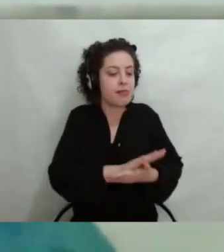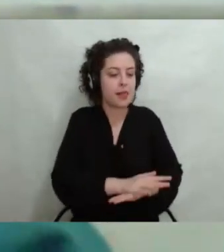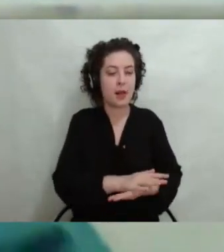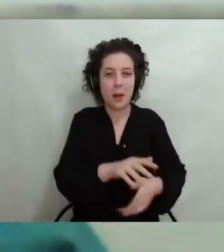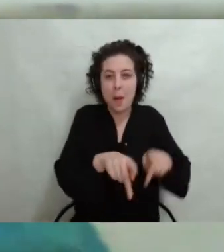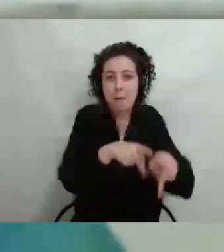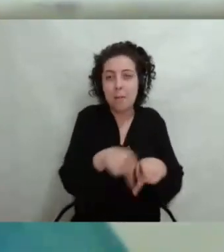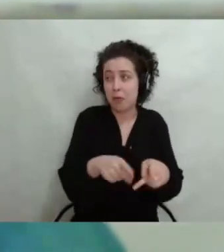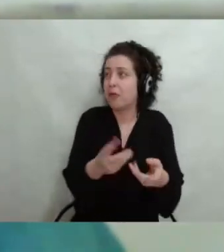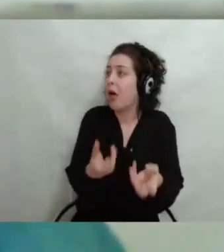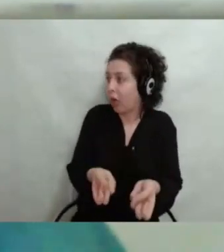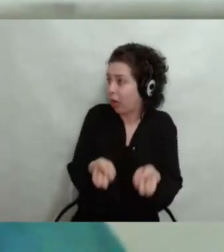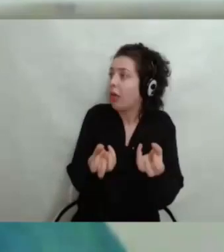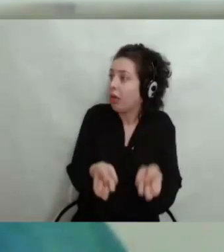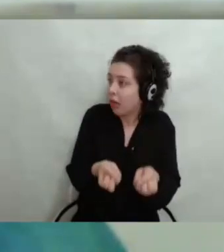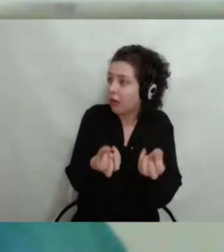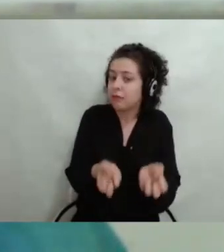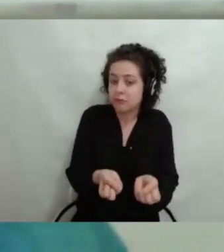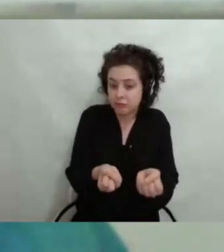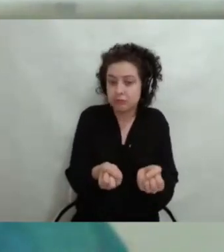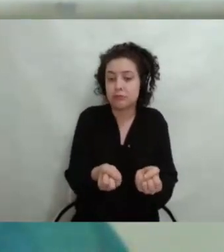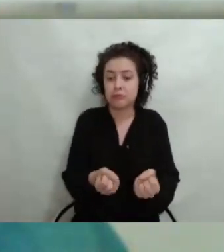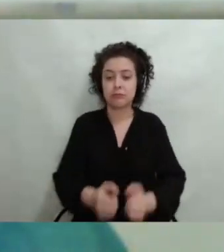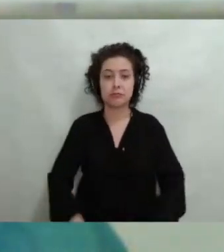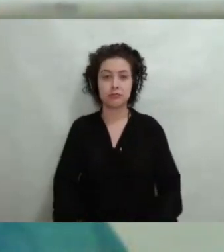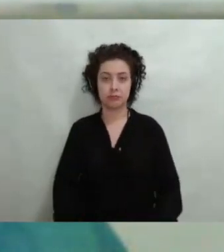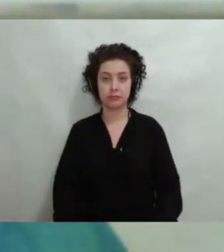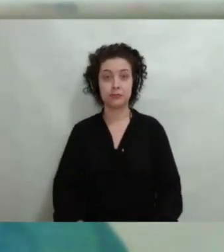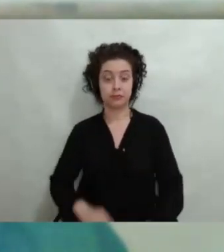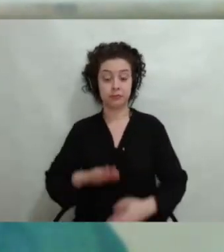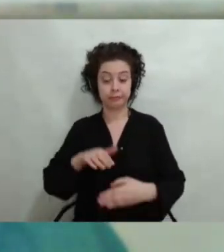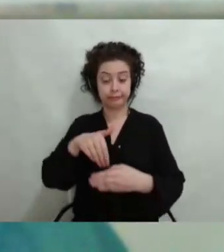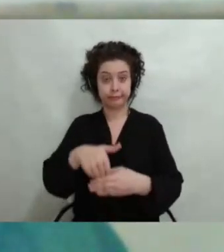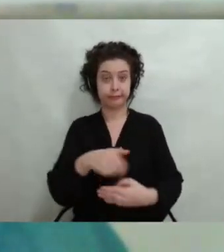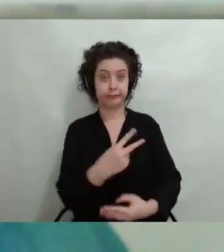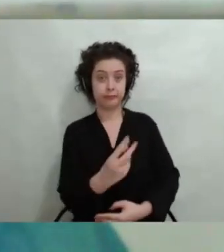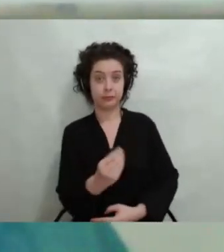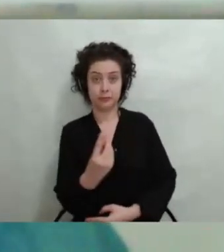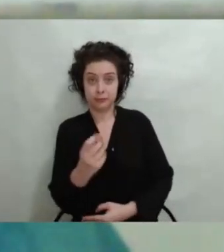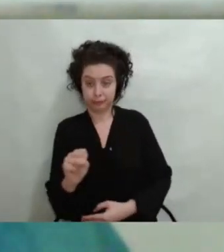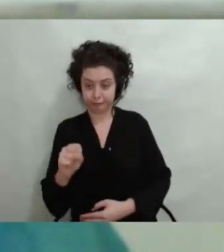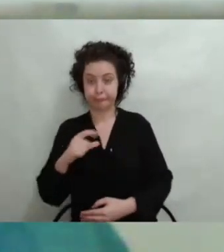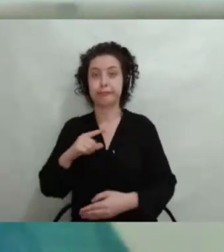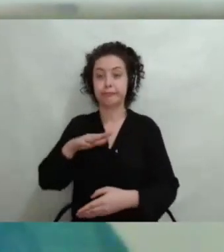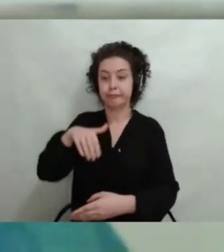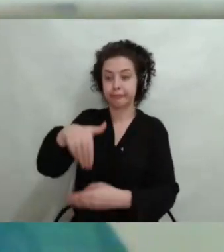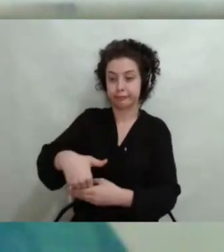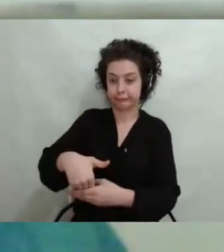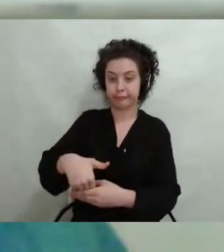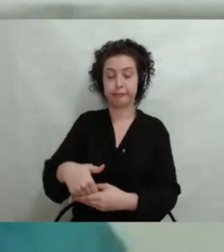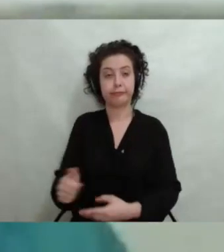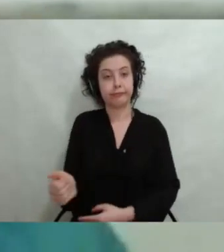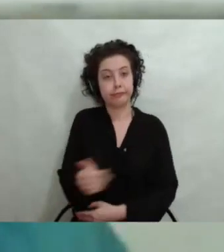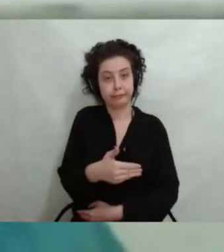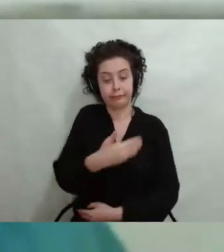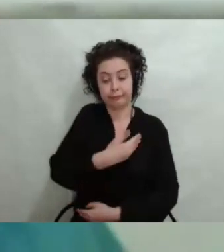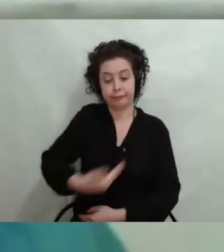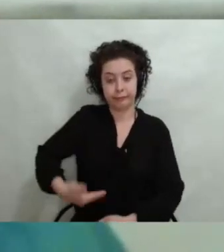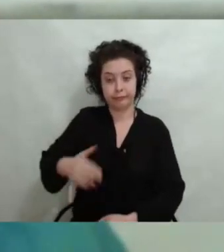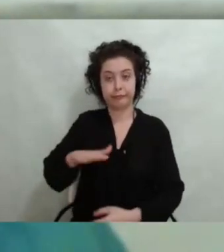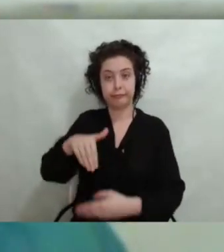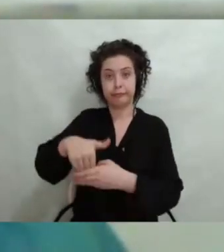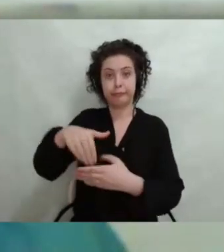brasileira. Nós vamos ter uma eleição em 2018, com um novo governo que se inicia em